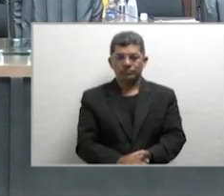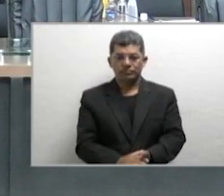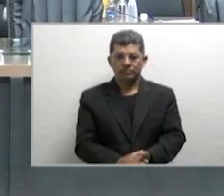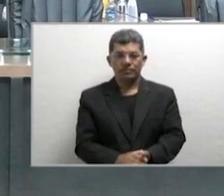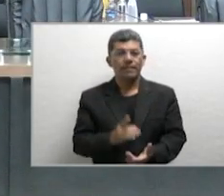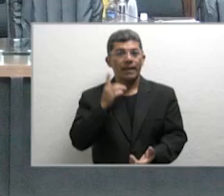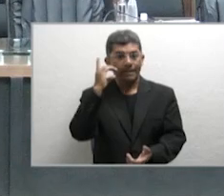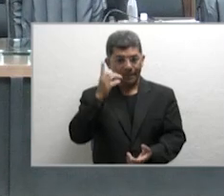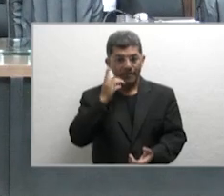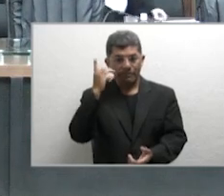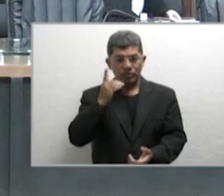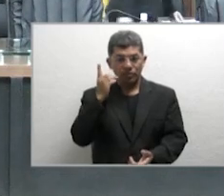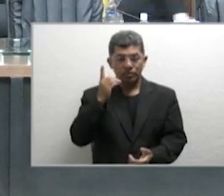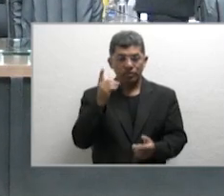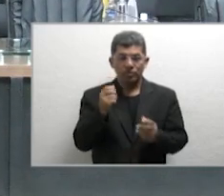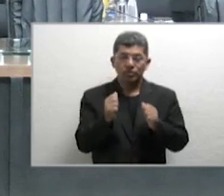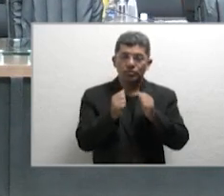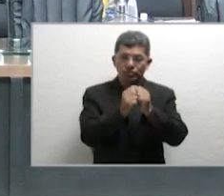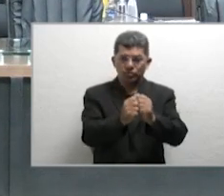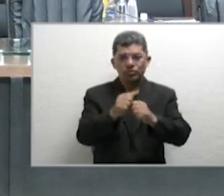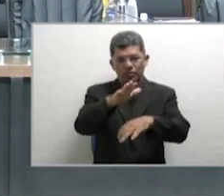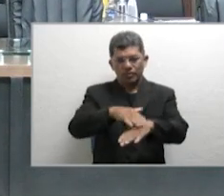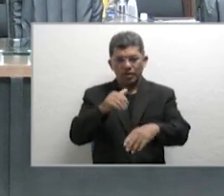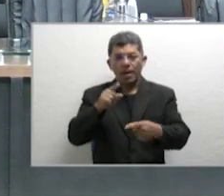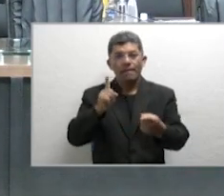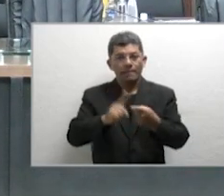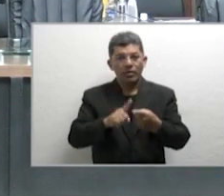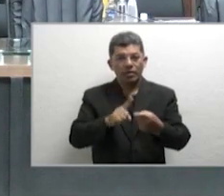você ir para a tribuna e levar a pessoa junto com você, porque